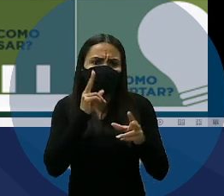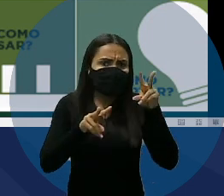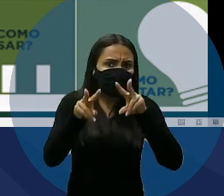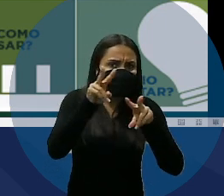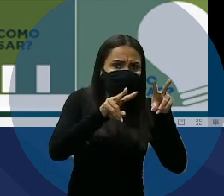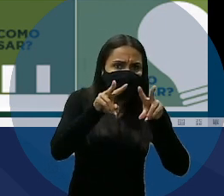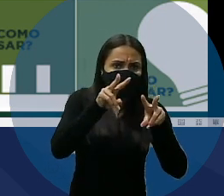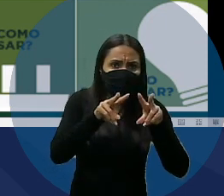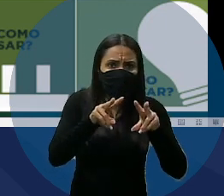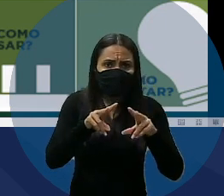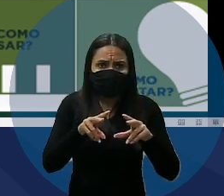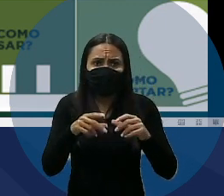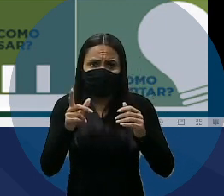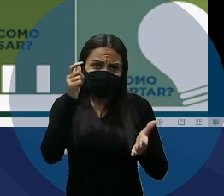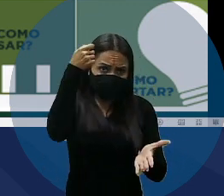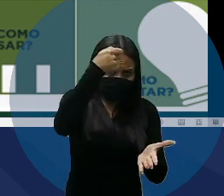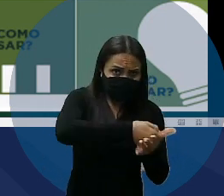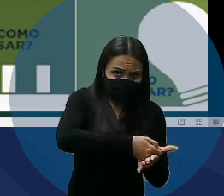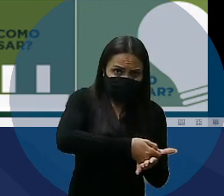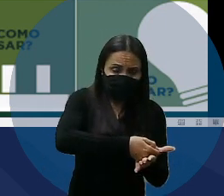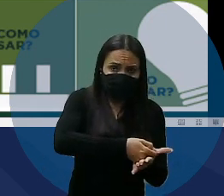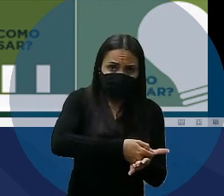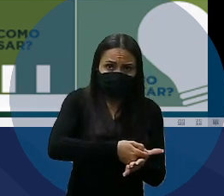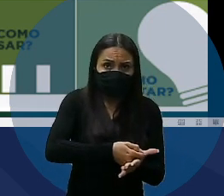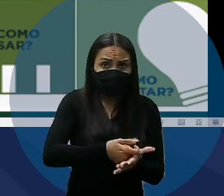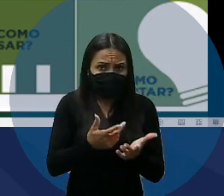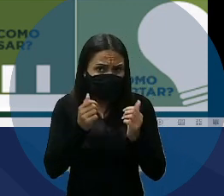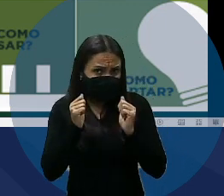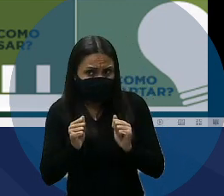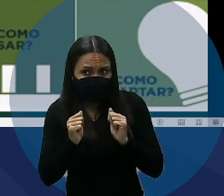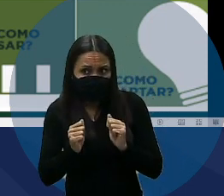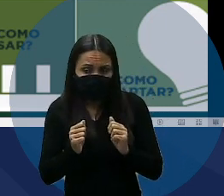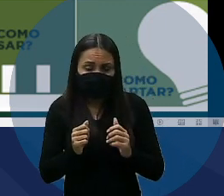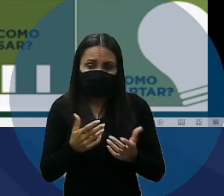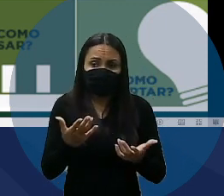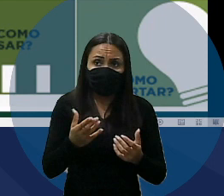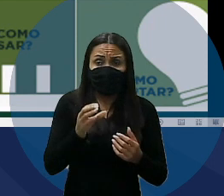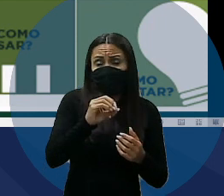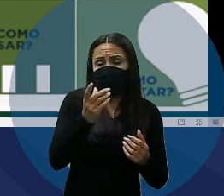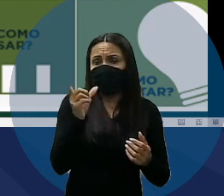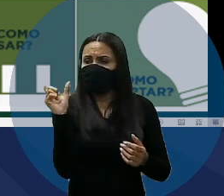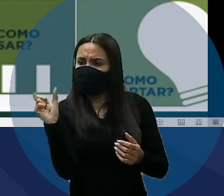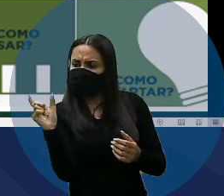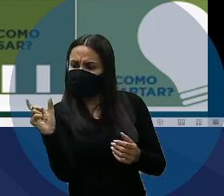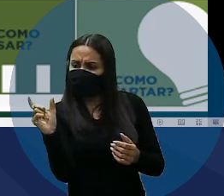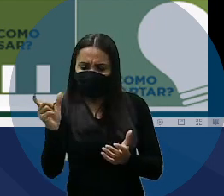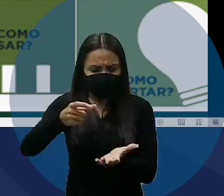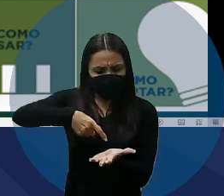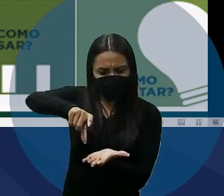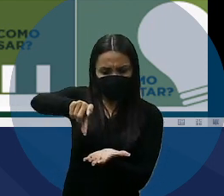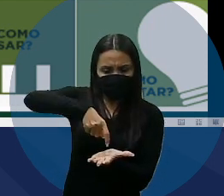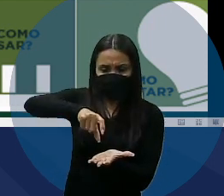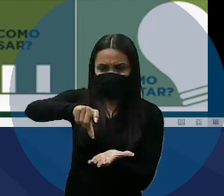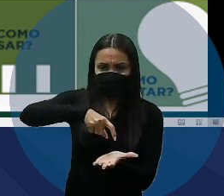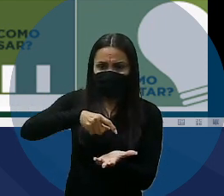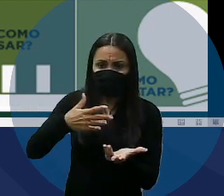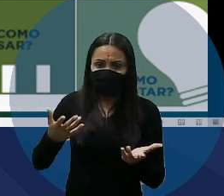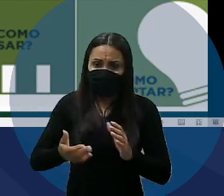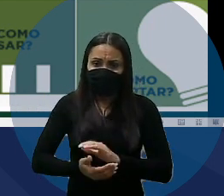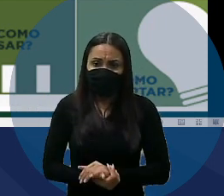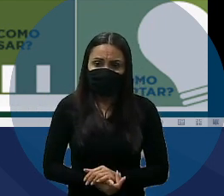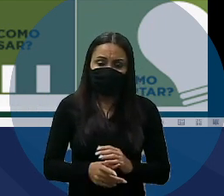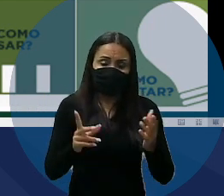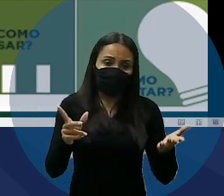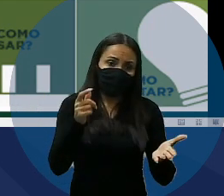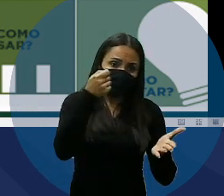pagar à vista, se é melhor no crediário. Sabemos que pagando à vista você está ganhando, ao invés de